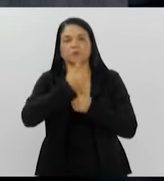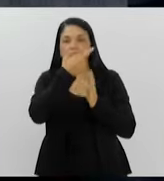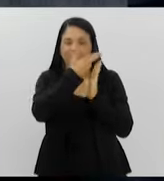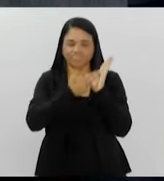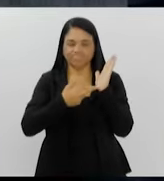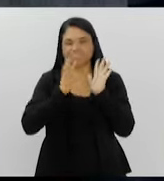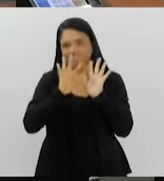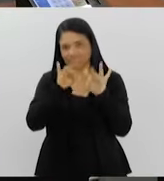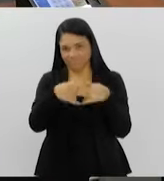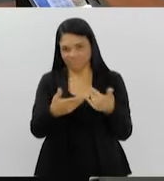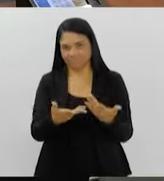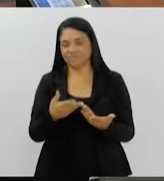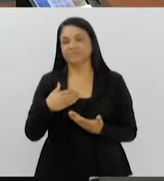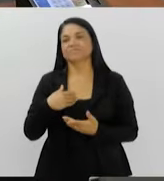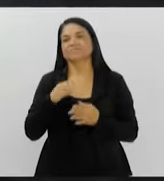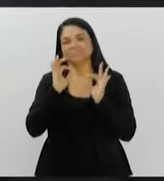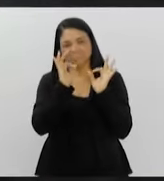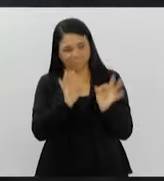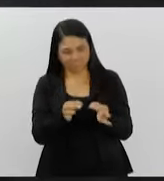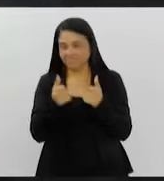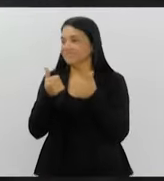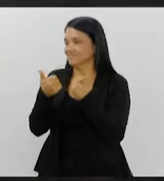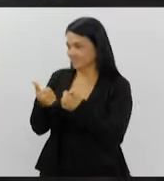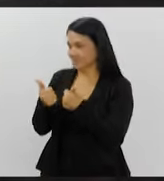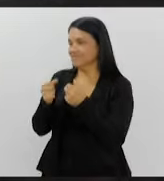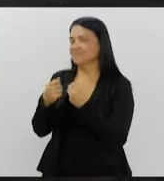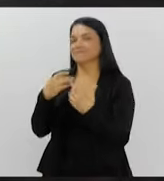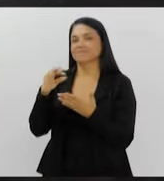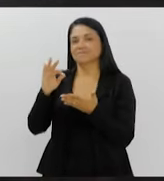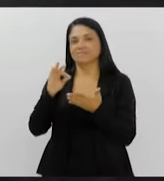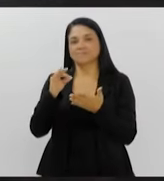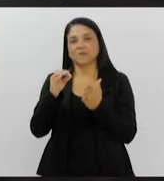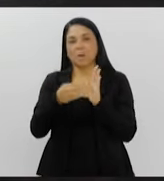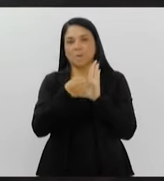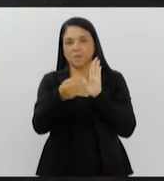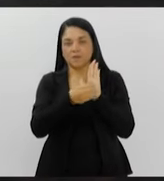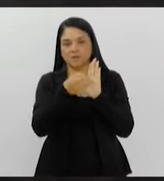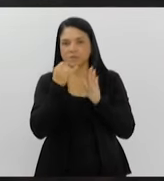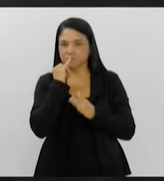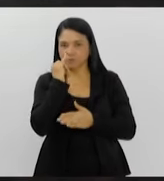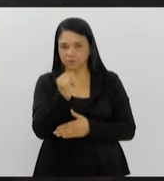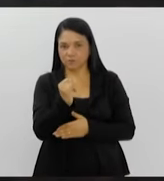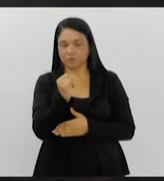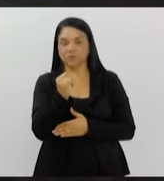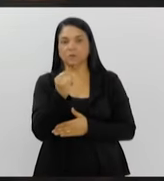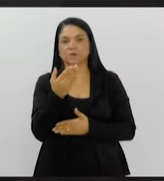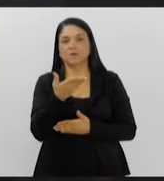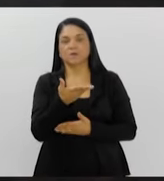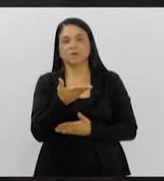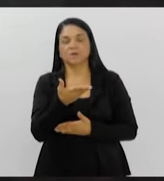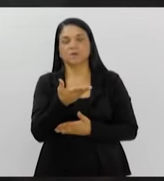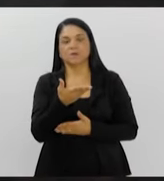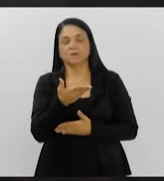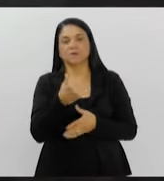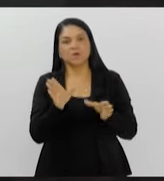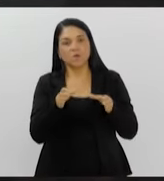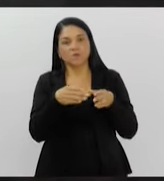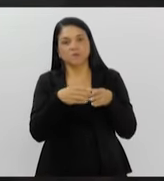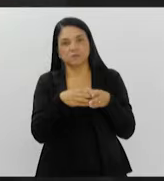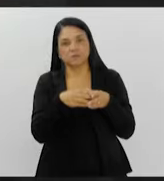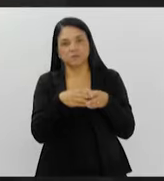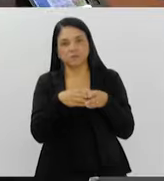exatamente Ok deputada comparecer emitido Temos que chamar agora também a comissão